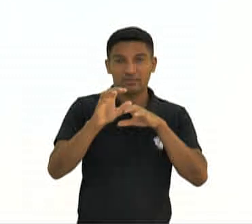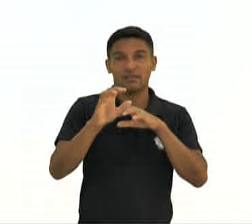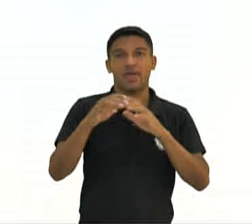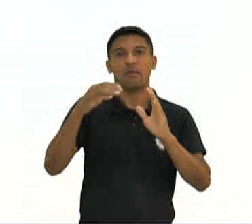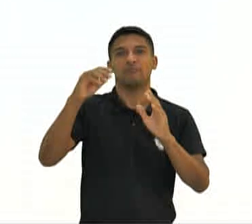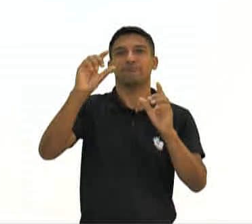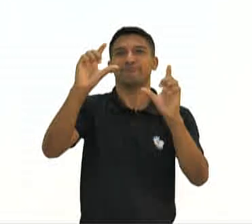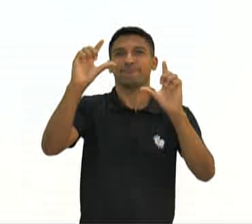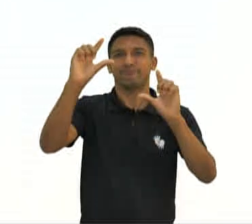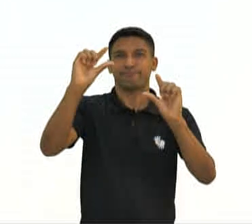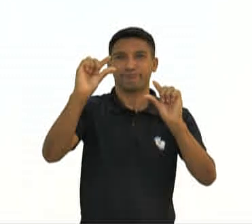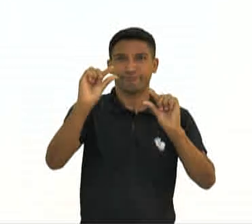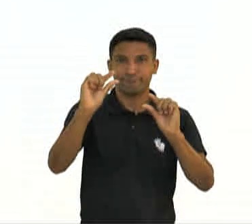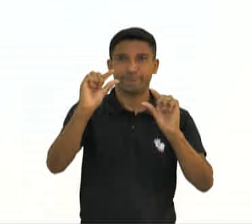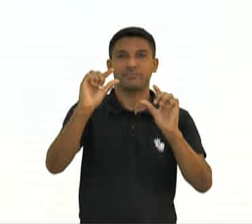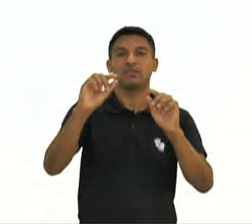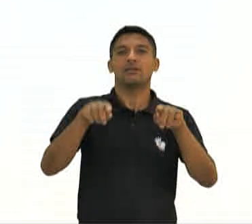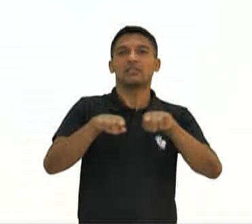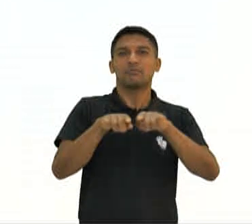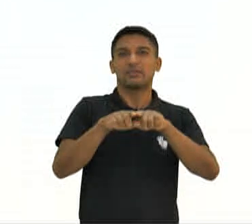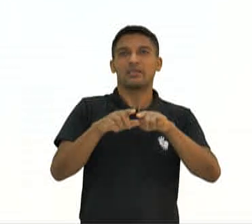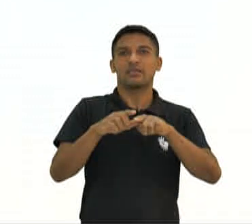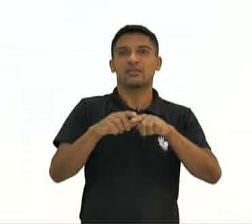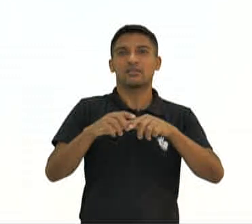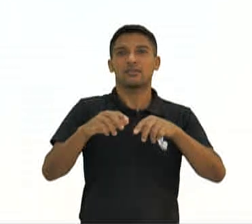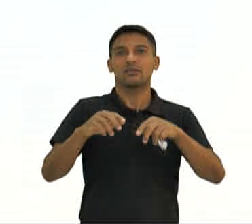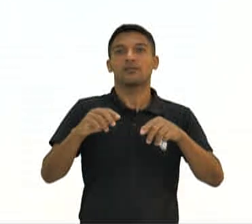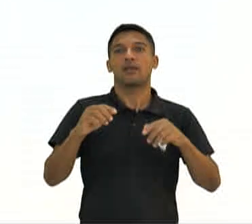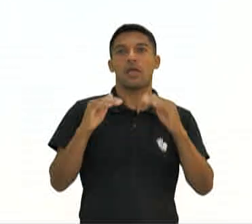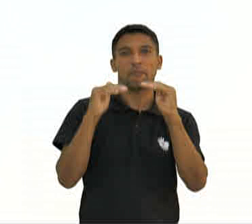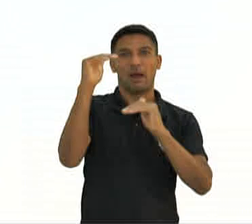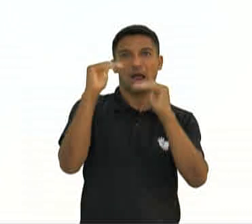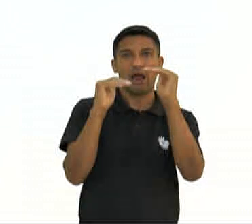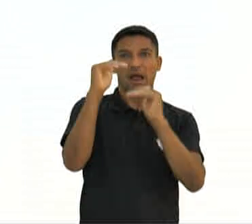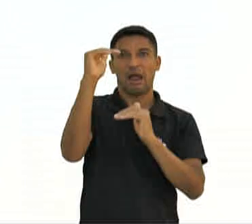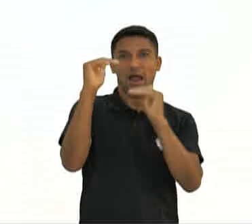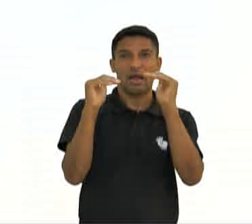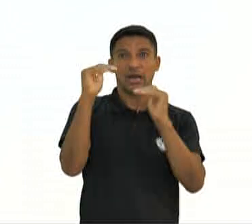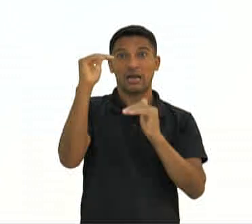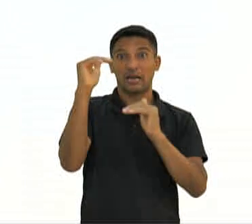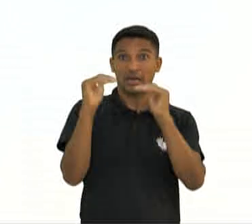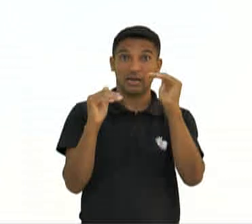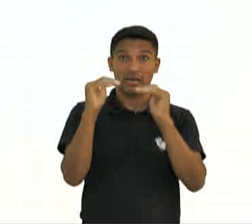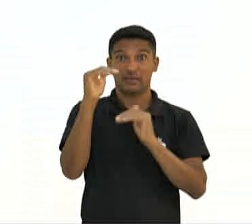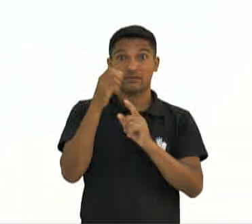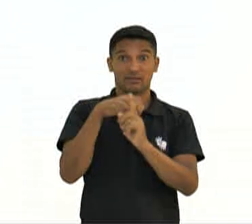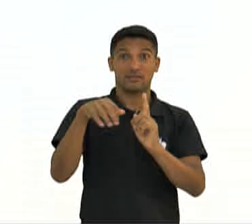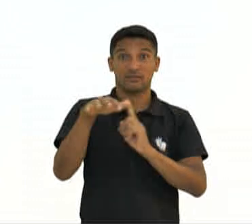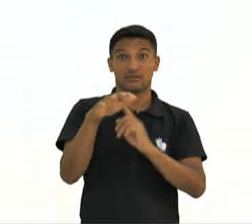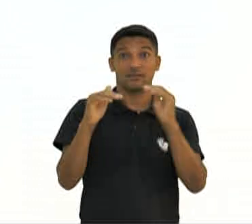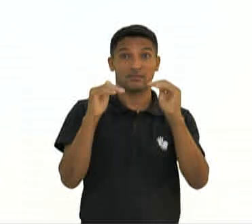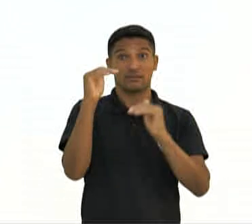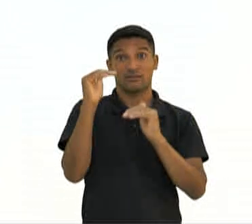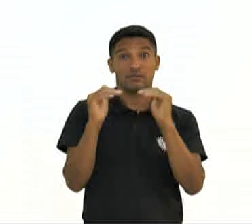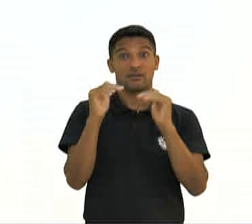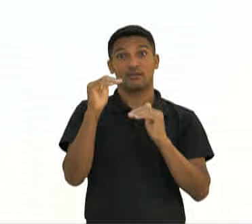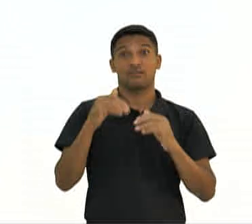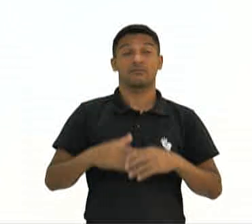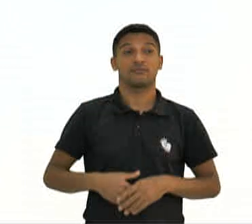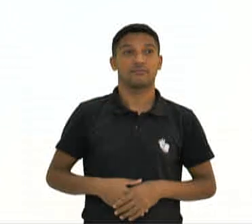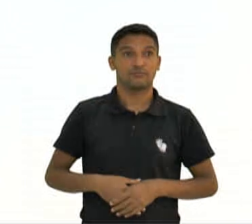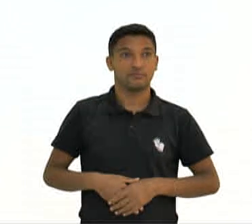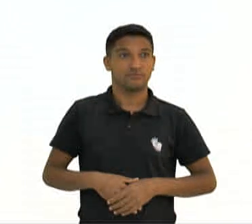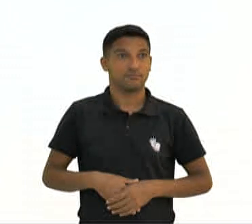infantil, desigualdade de gênero, não só da Ásia, como no mundo todo. O país que tem o melhor IDH,